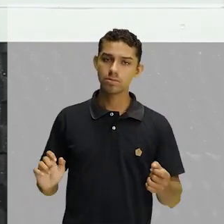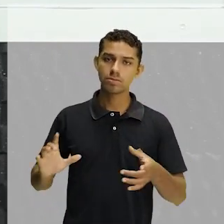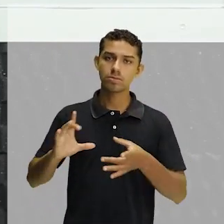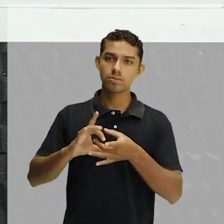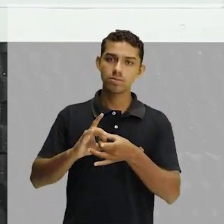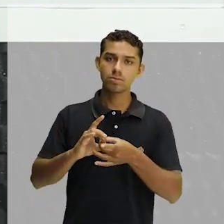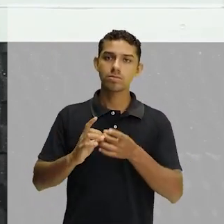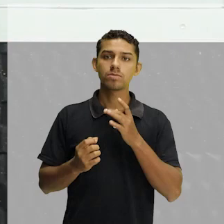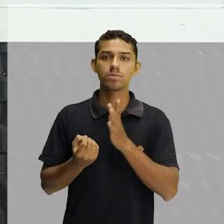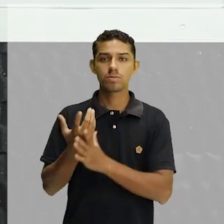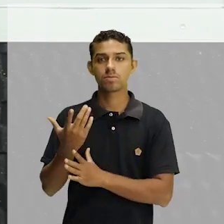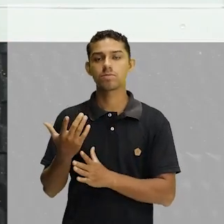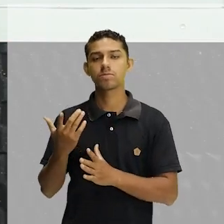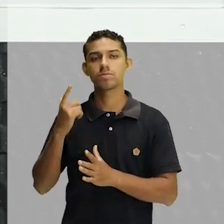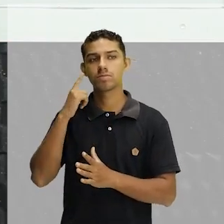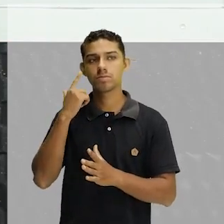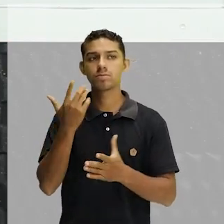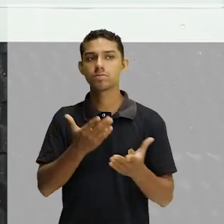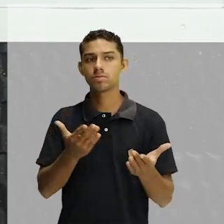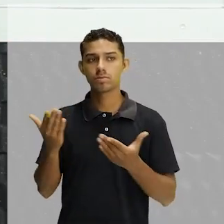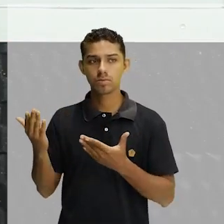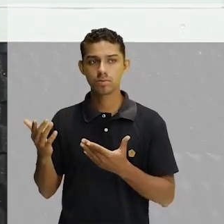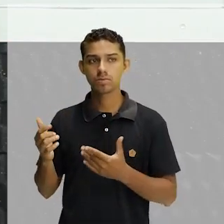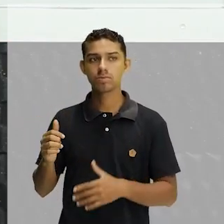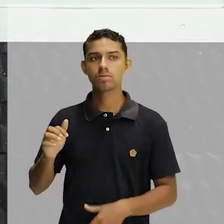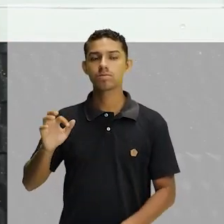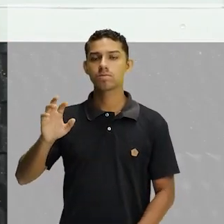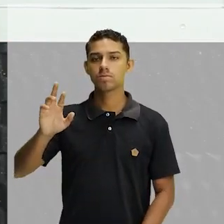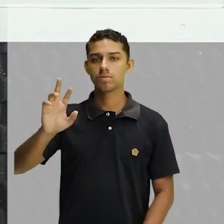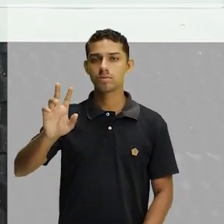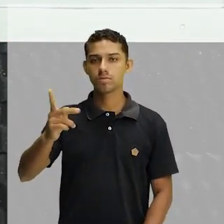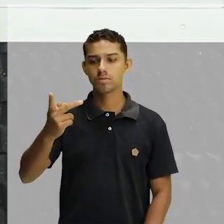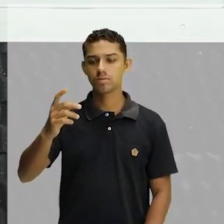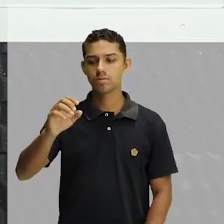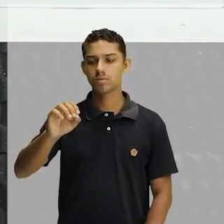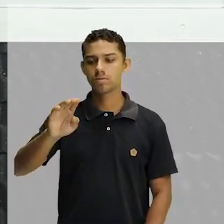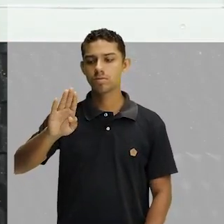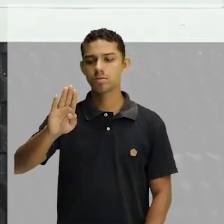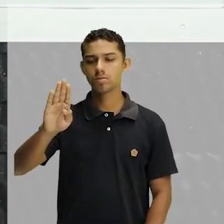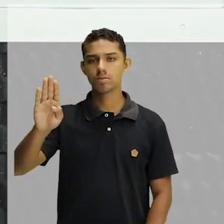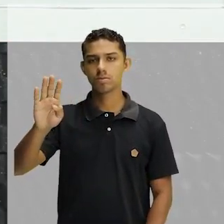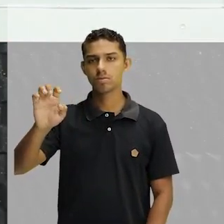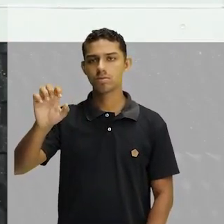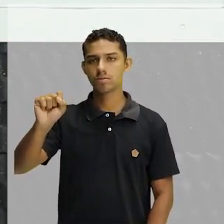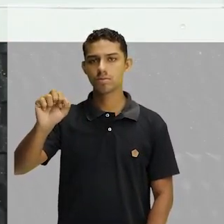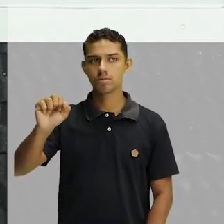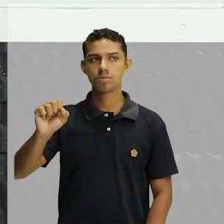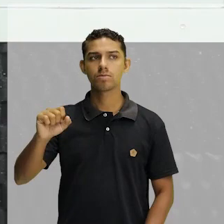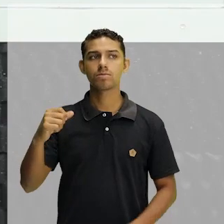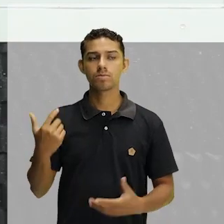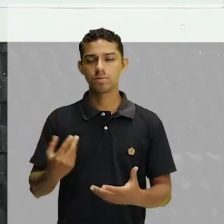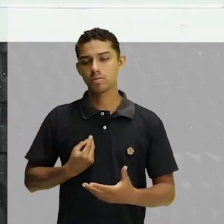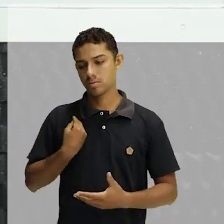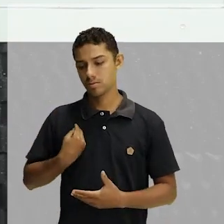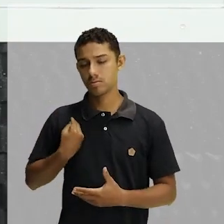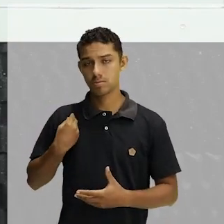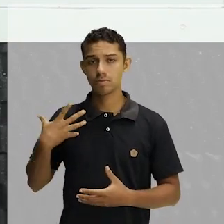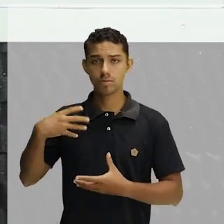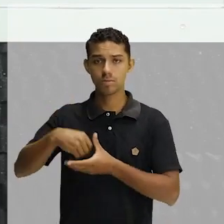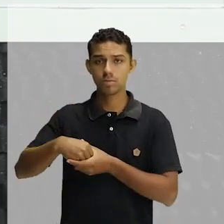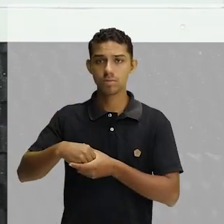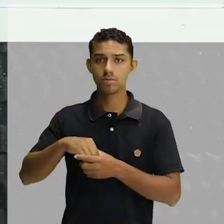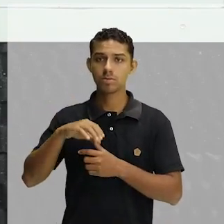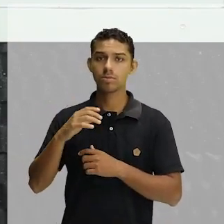muitos fundamentam a teoria absolutista em Hobbes, certo? Para Hobbes, a nossa vida no estado de